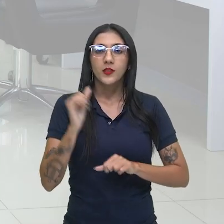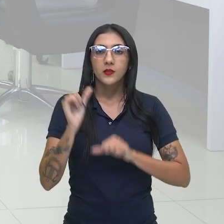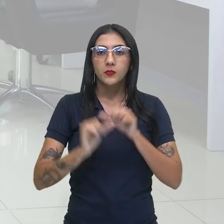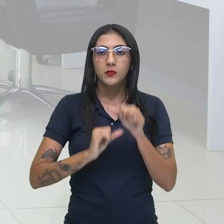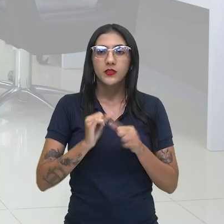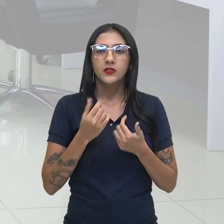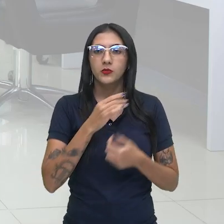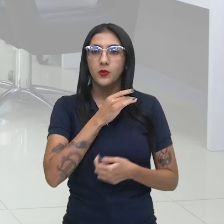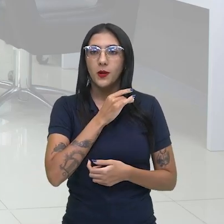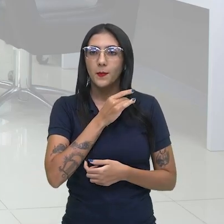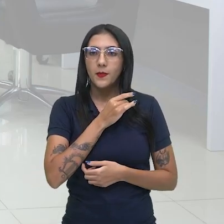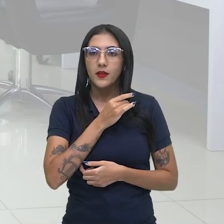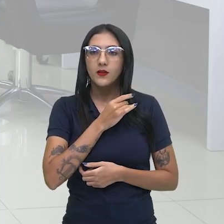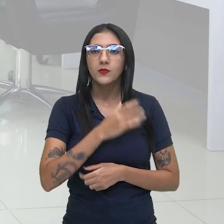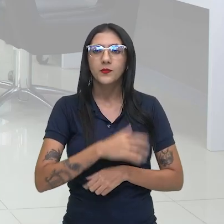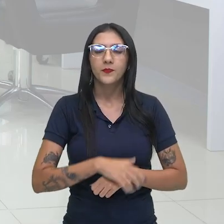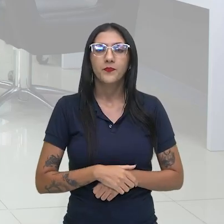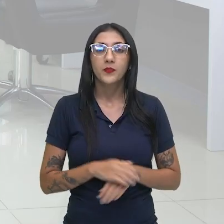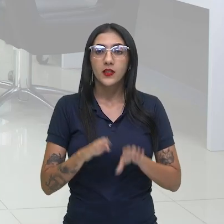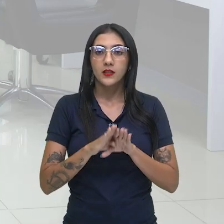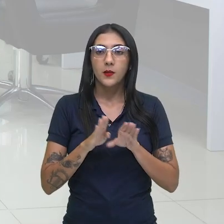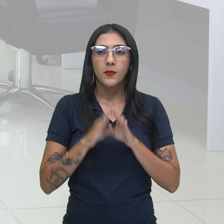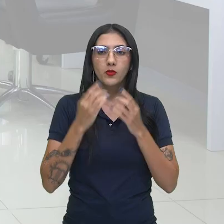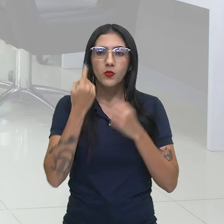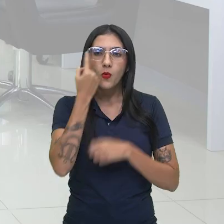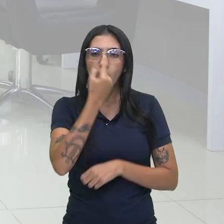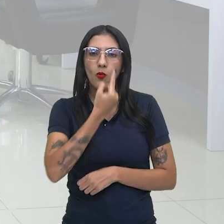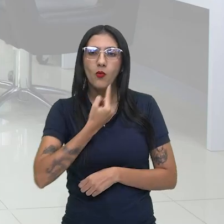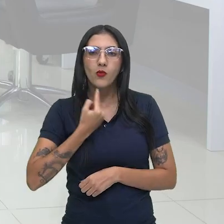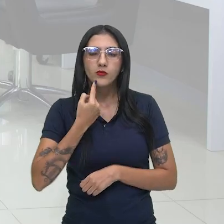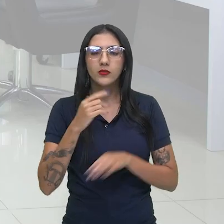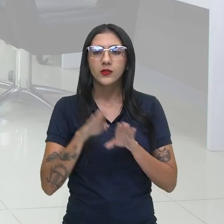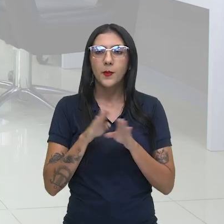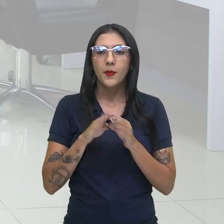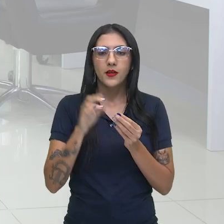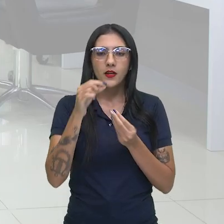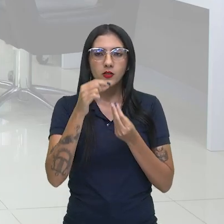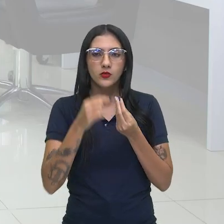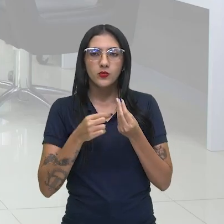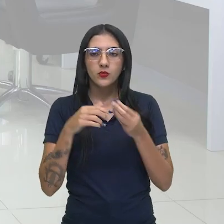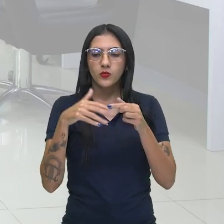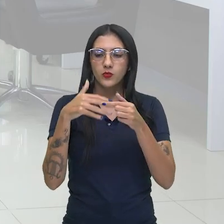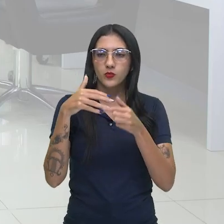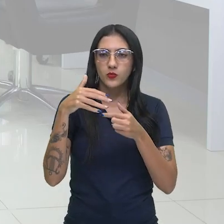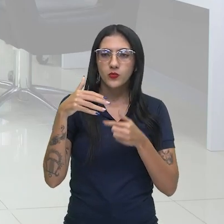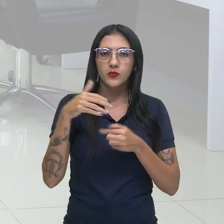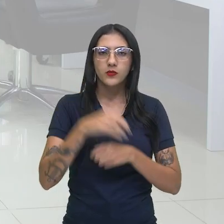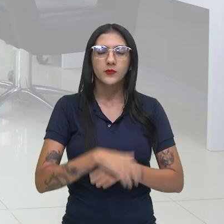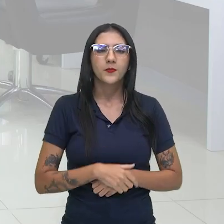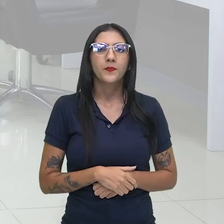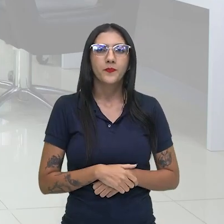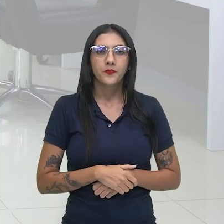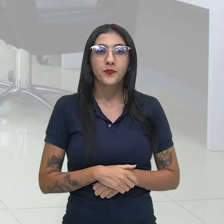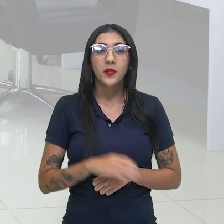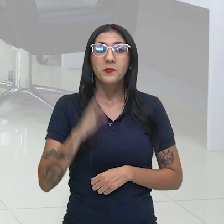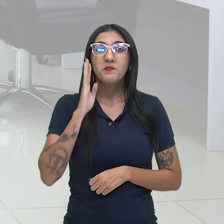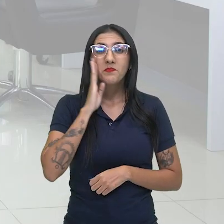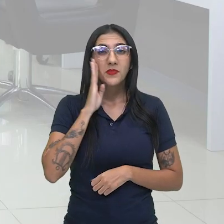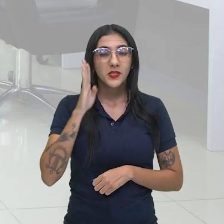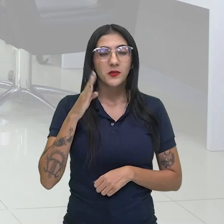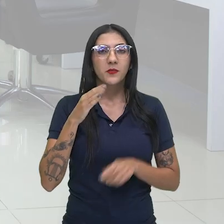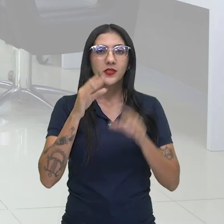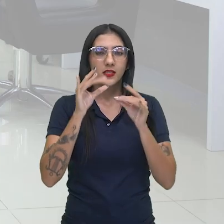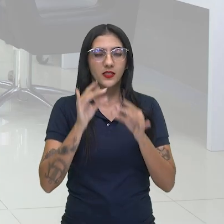transformações no cabelo, no rosto, nas unhas e, principalmente, que eu quero